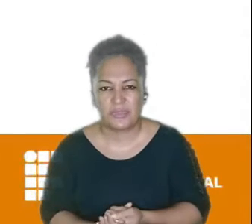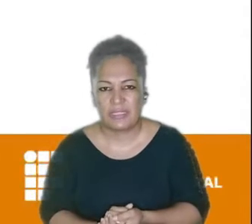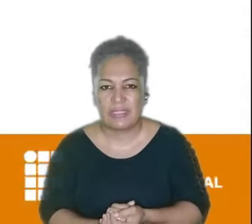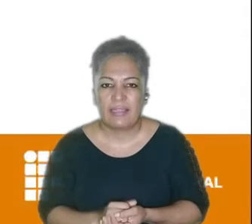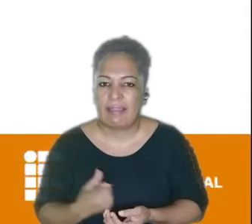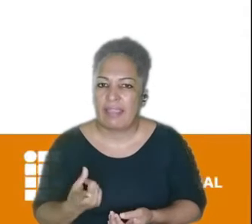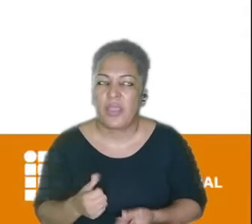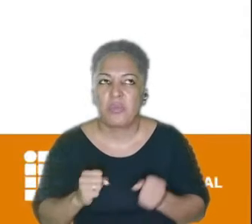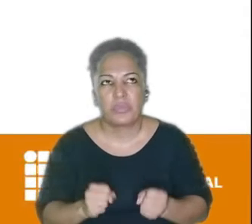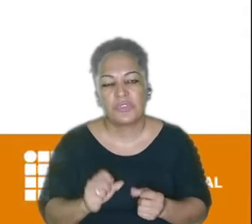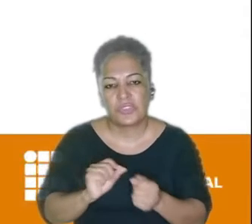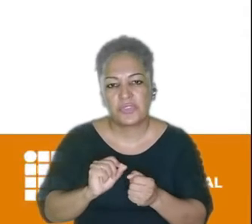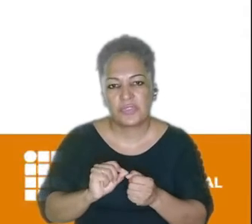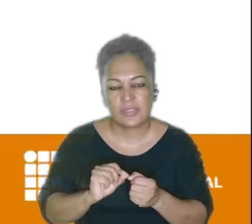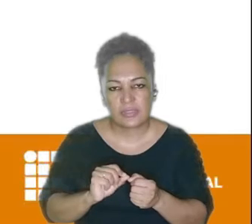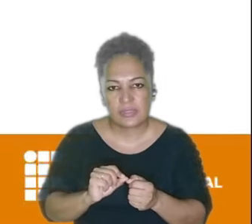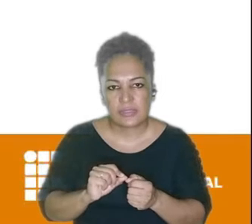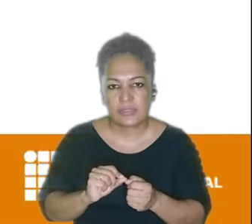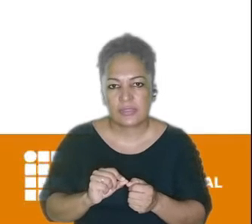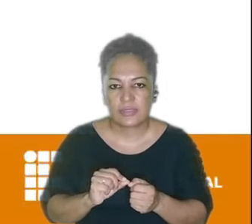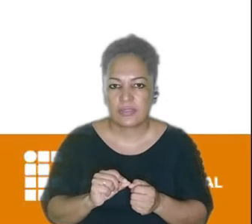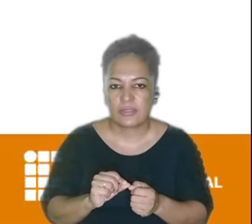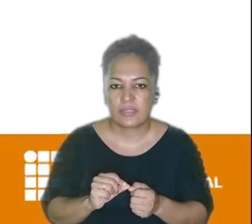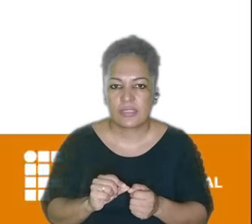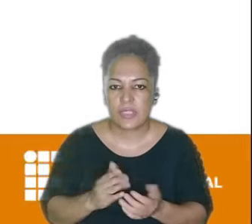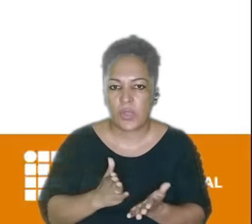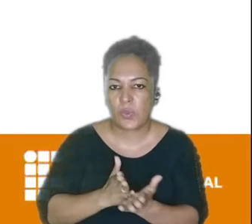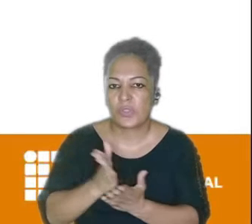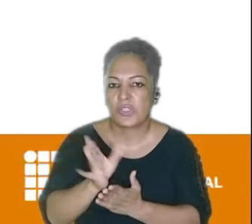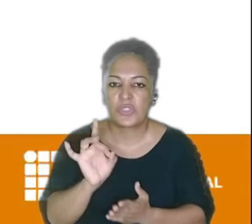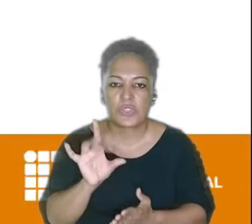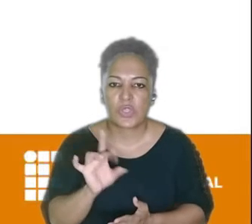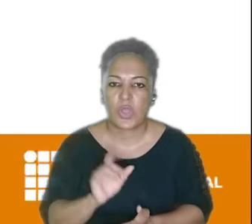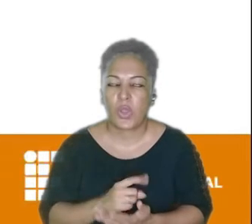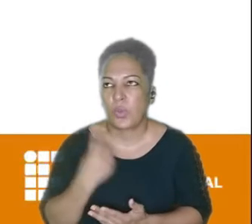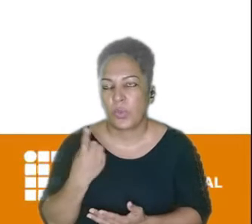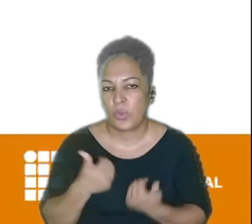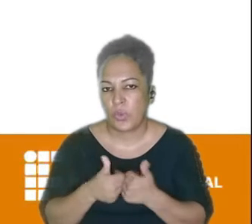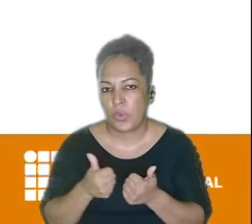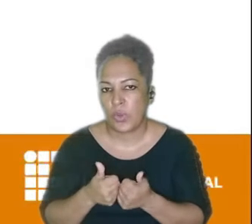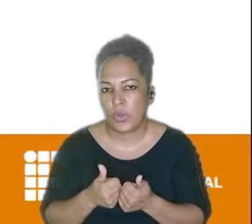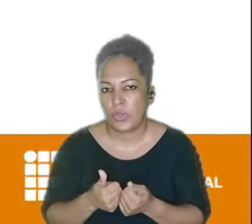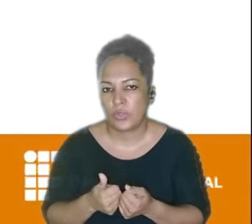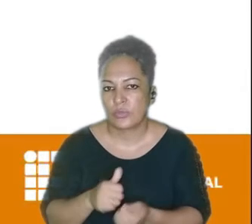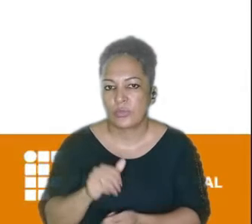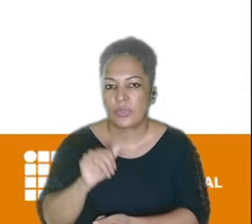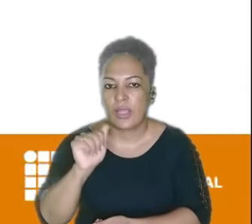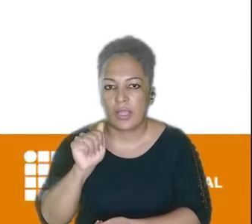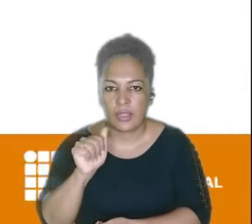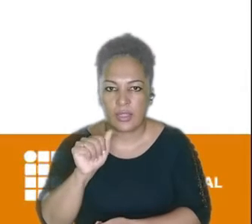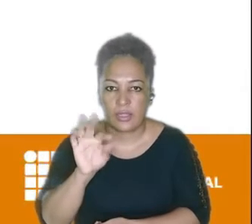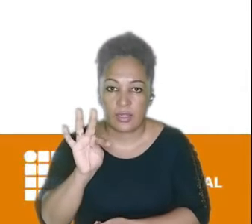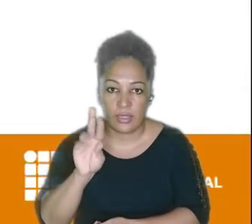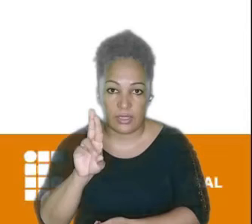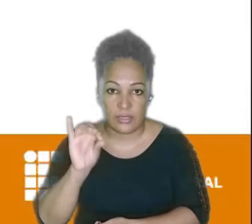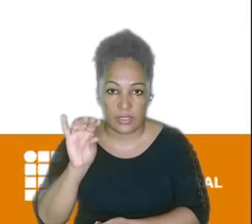eu poderia fazer o trecho só como o ônibus como um atributo do